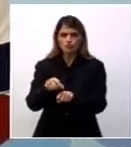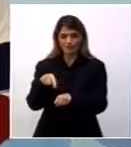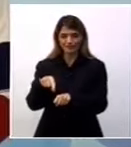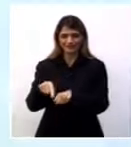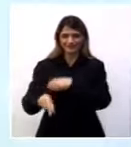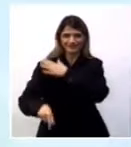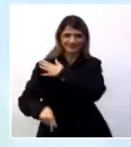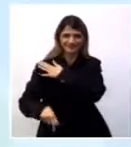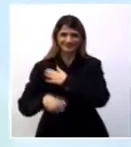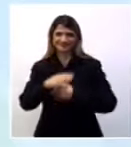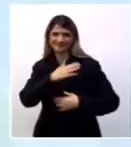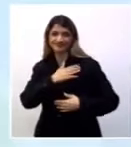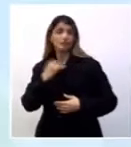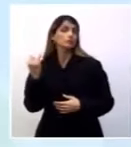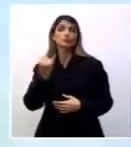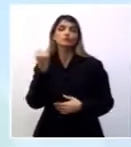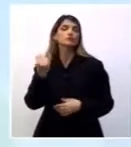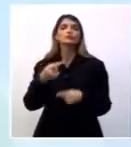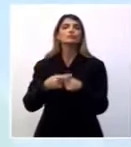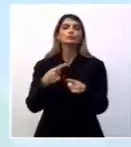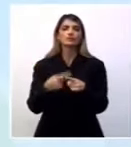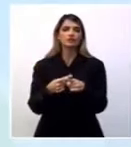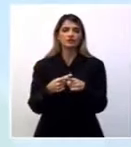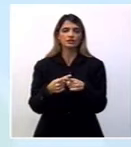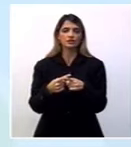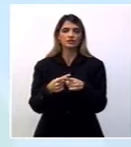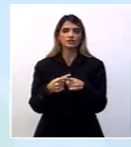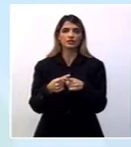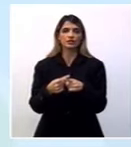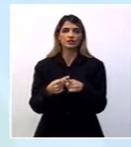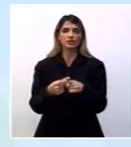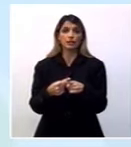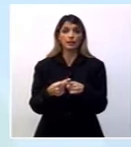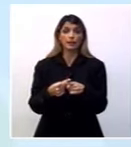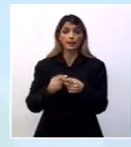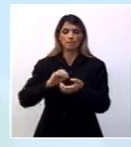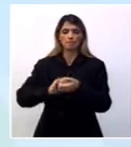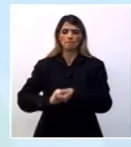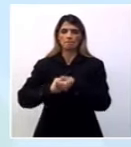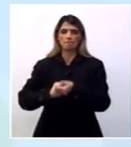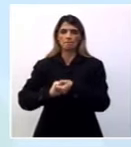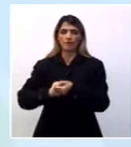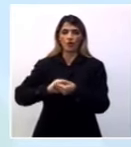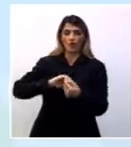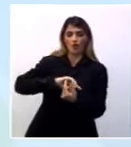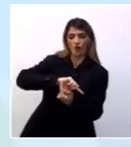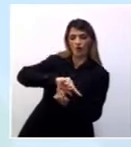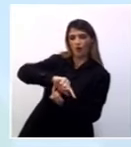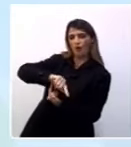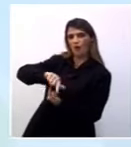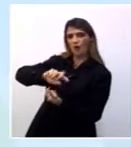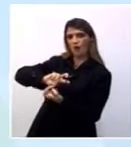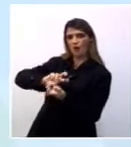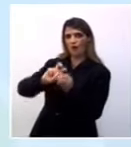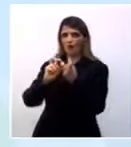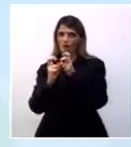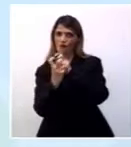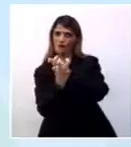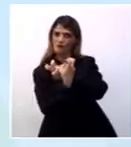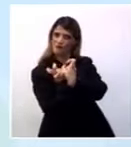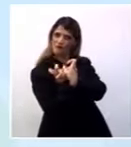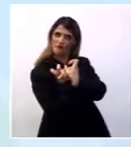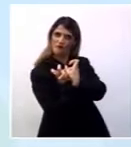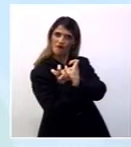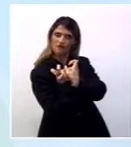ela é muito importante. Por quê? Porque eles se cumprimentam. Eles rodam em sentido anti-horário.